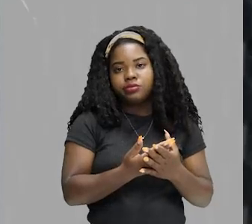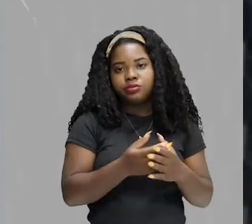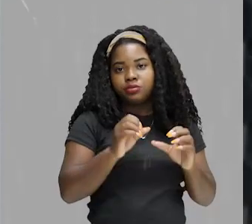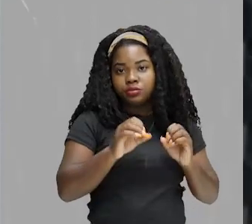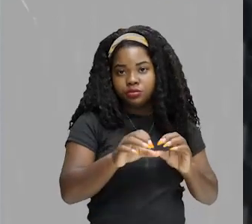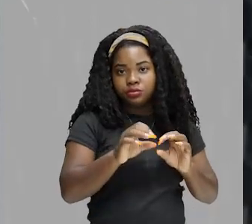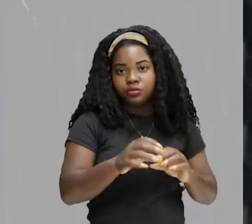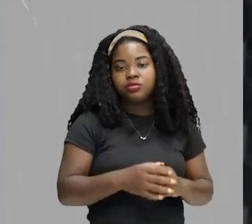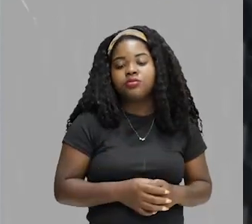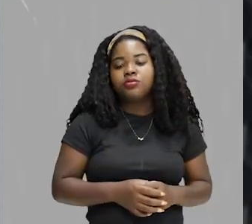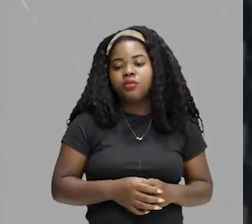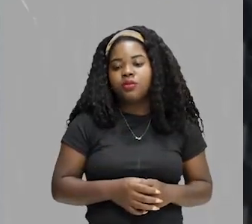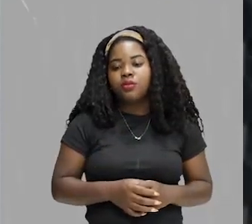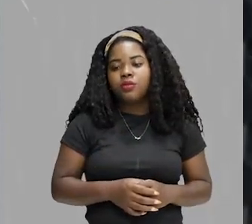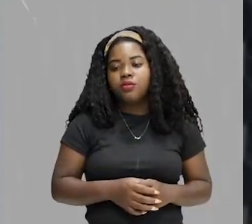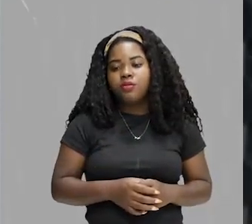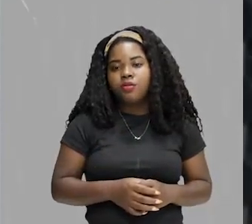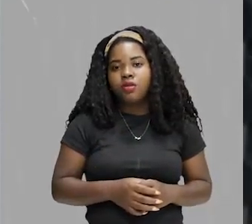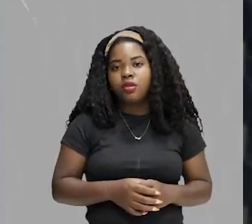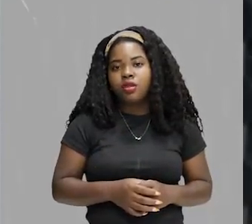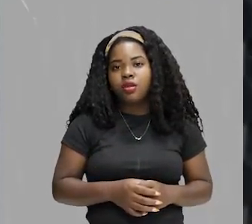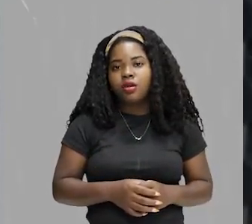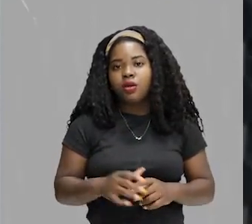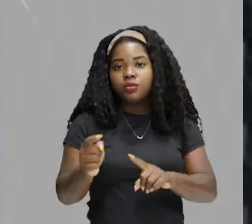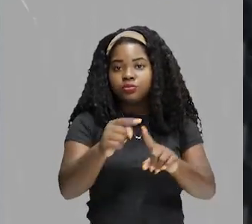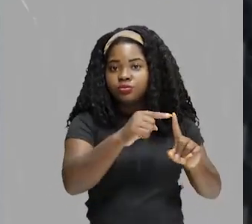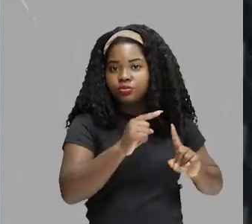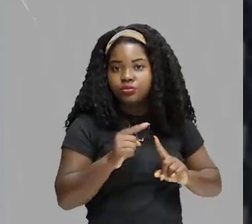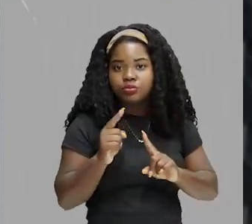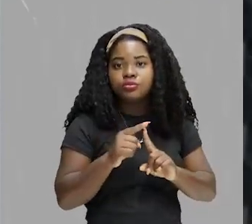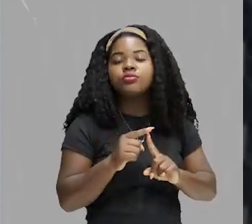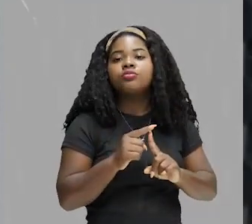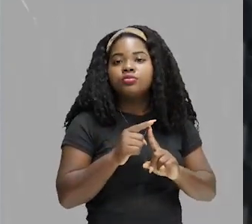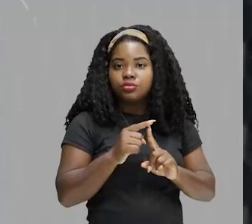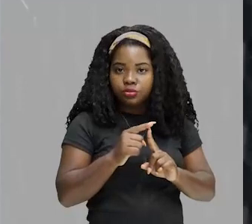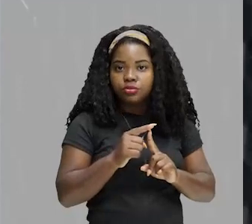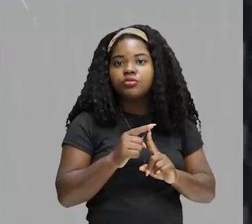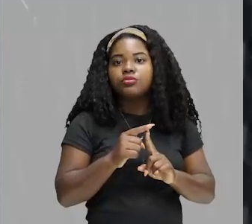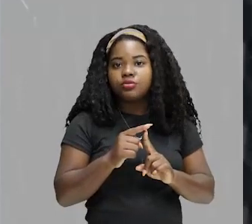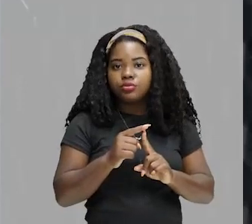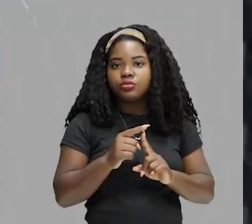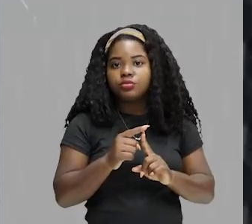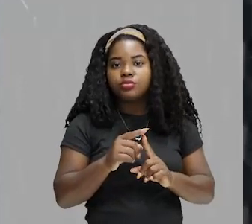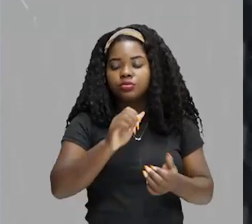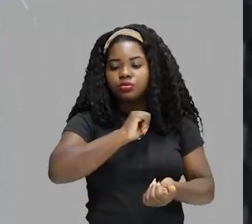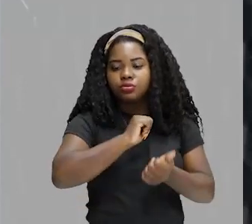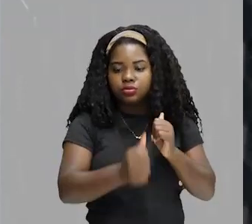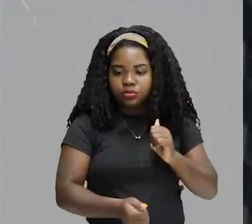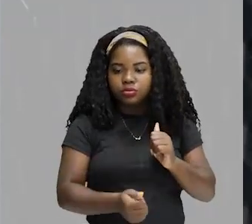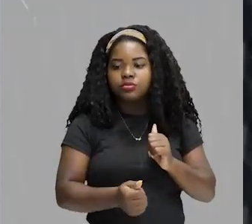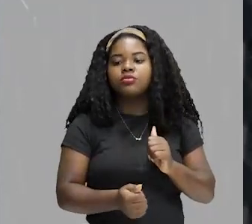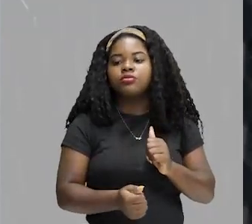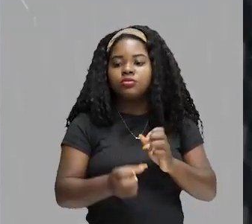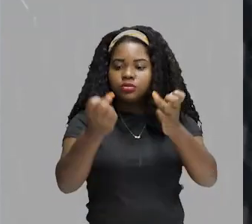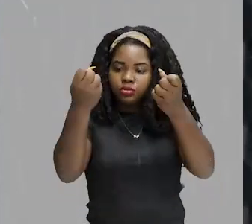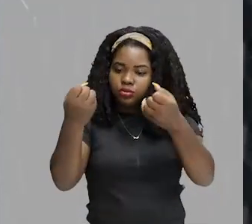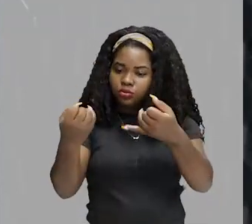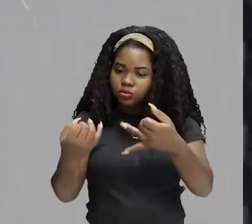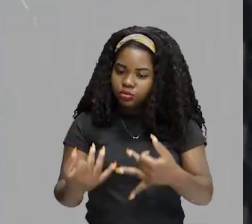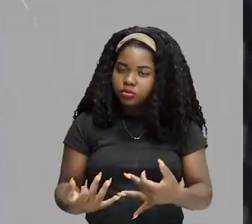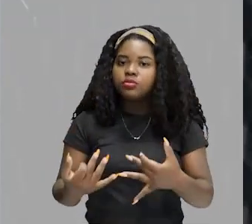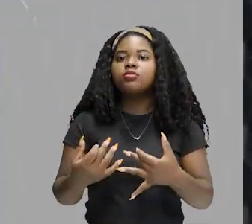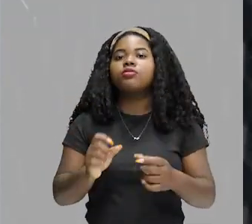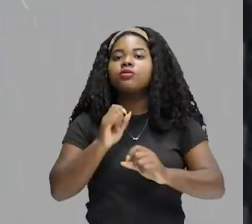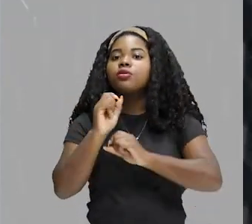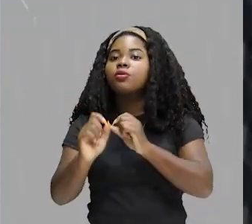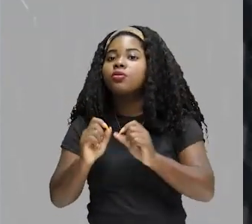A modalidade esportiva que eu menos exploro é qual? O futebol. Porque nós já praticamos futebol a